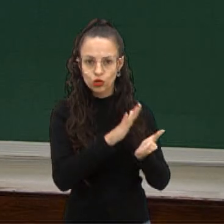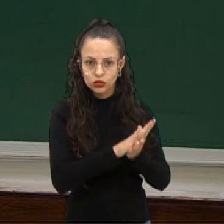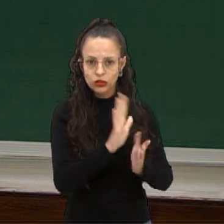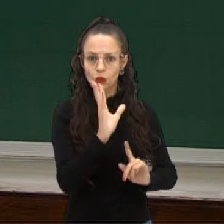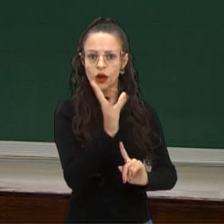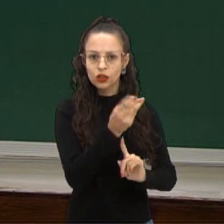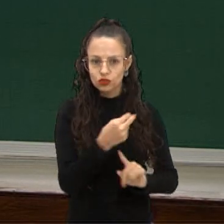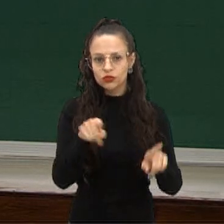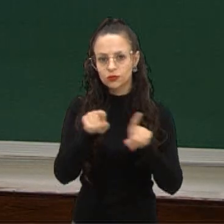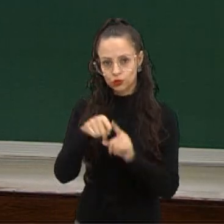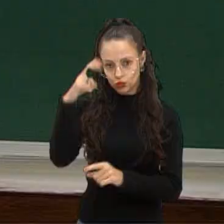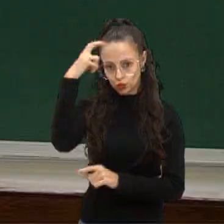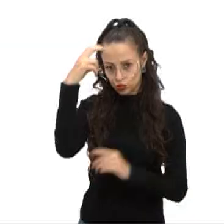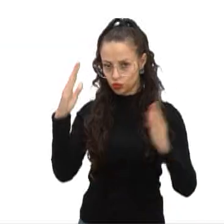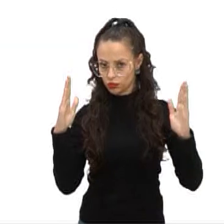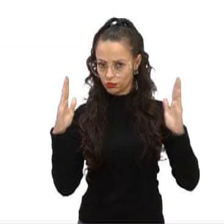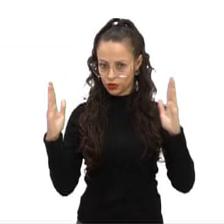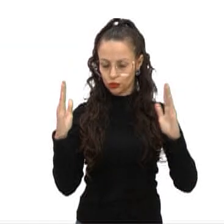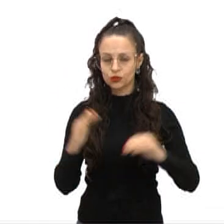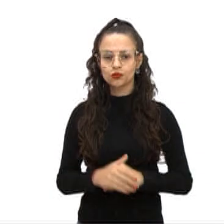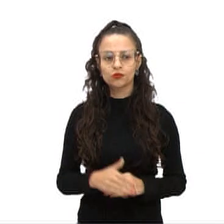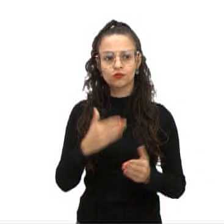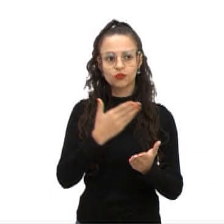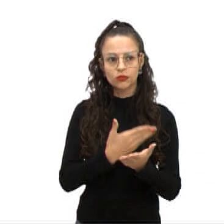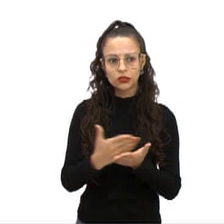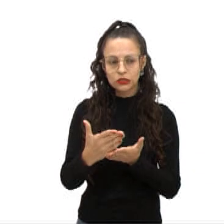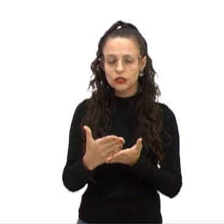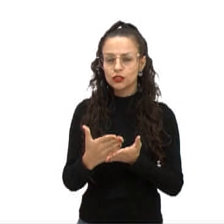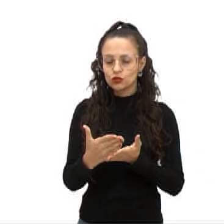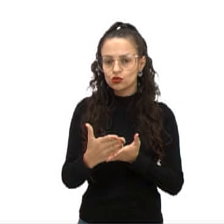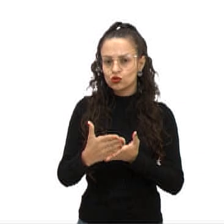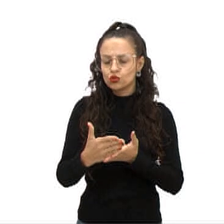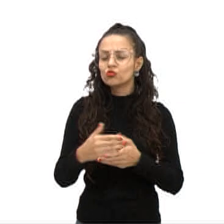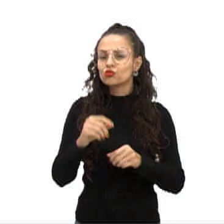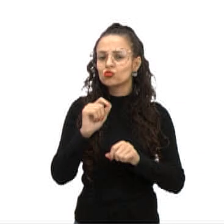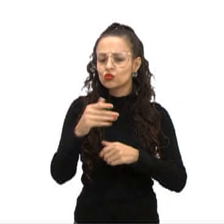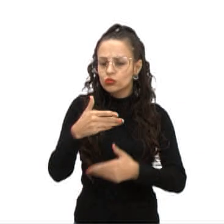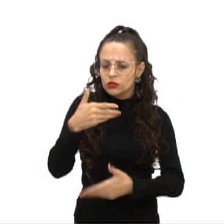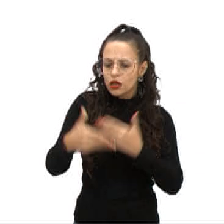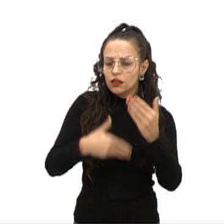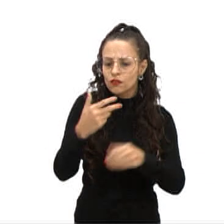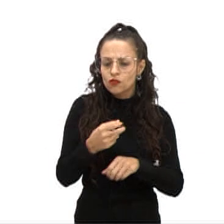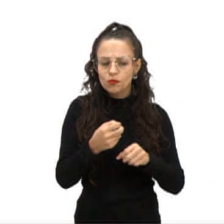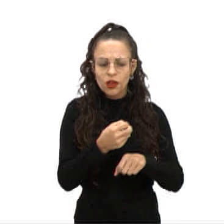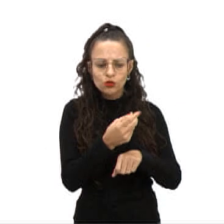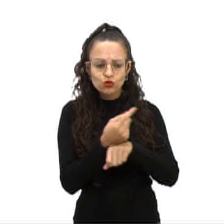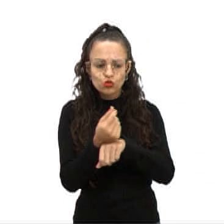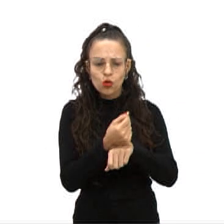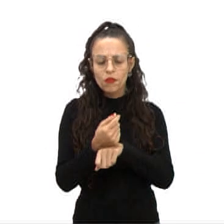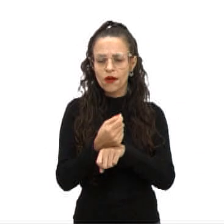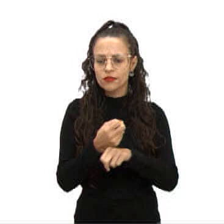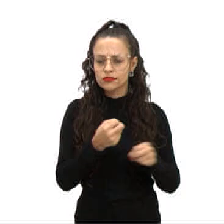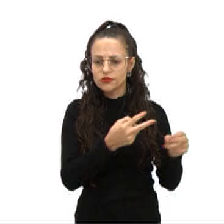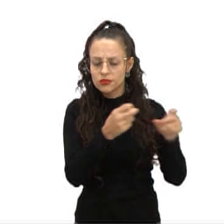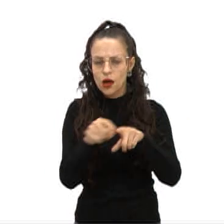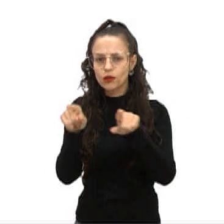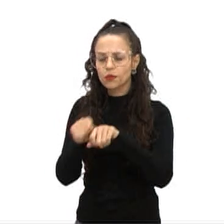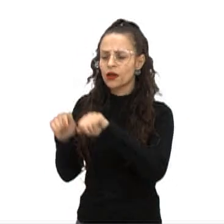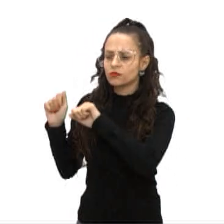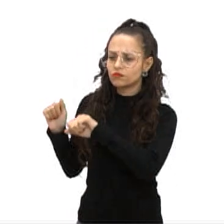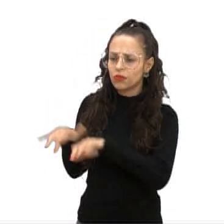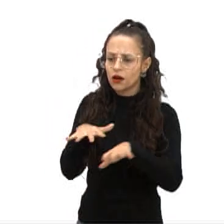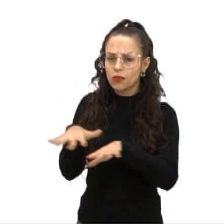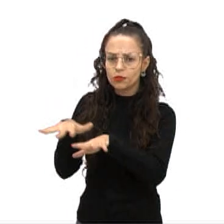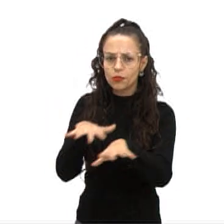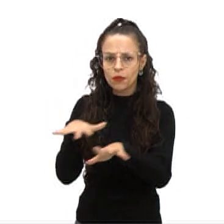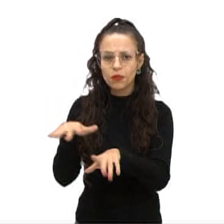tá? Período de início do desenvolvimento comercial e das peregrinações, favorecendo a